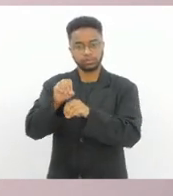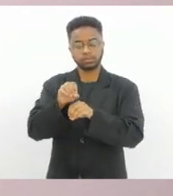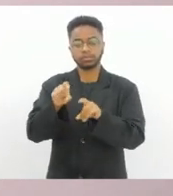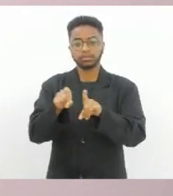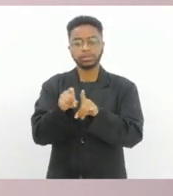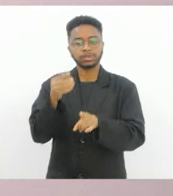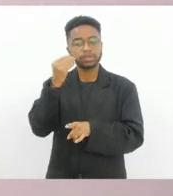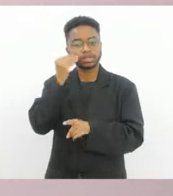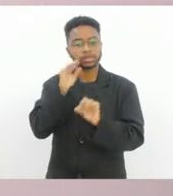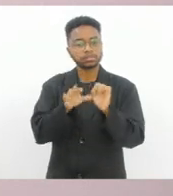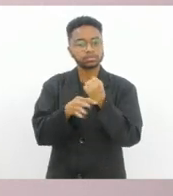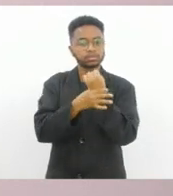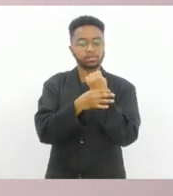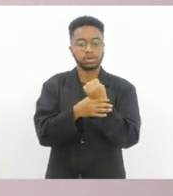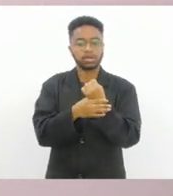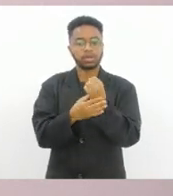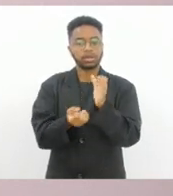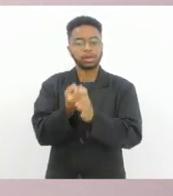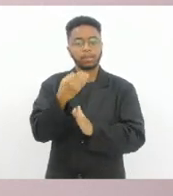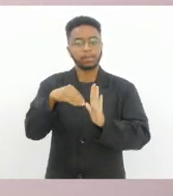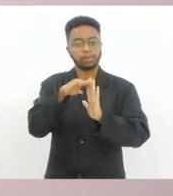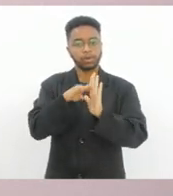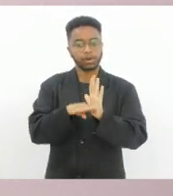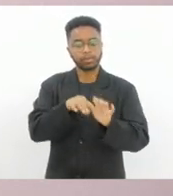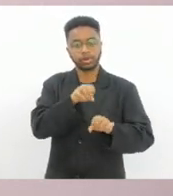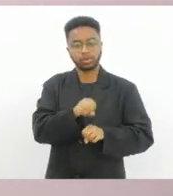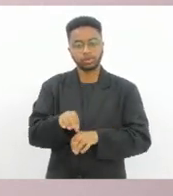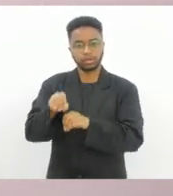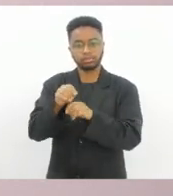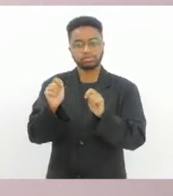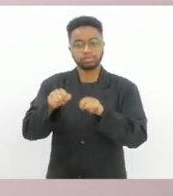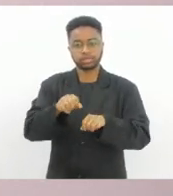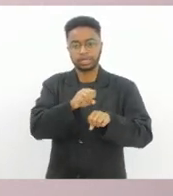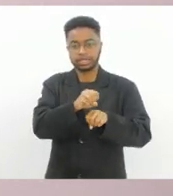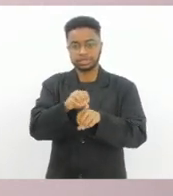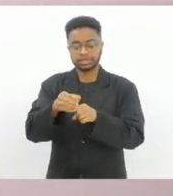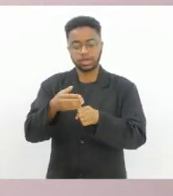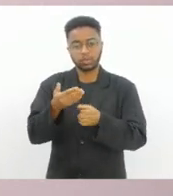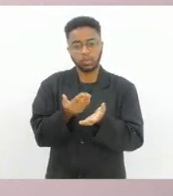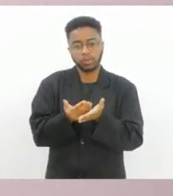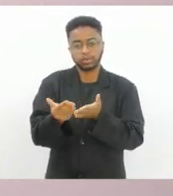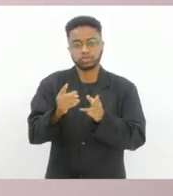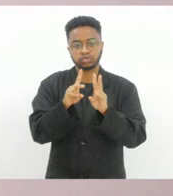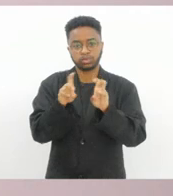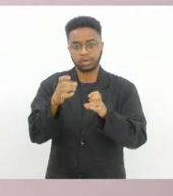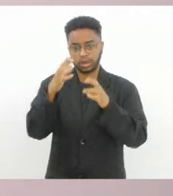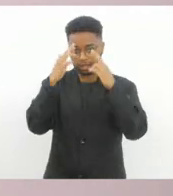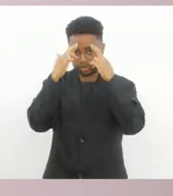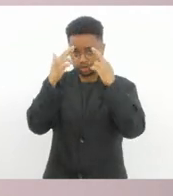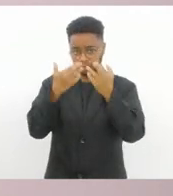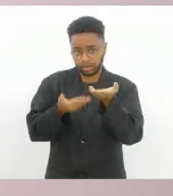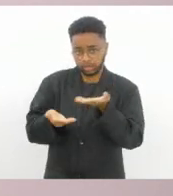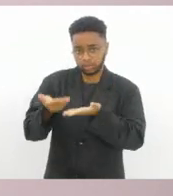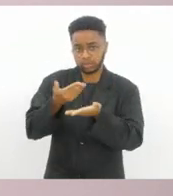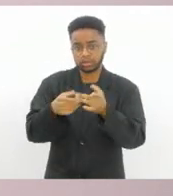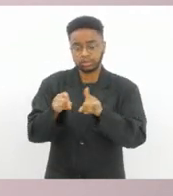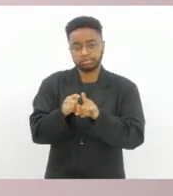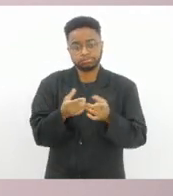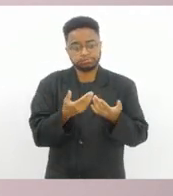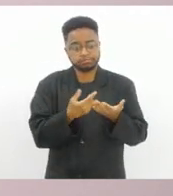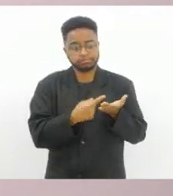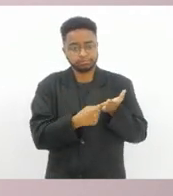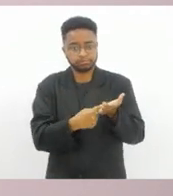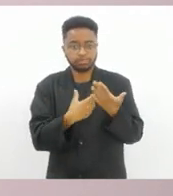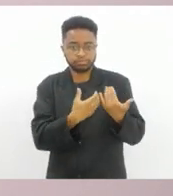de garantir a implementação de programas educacionais que ensinem desde cedo sobre o respeito mútuo, consentimento, igualdade de